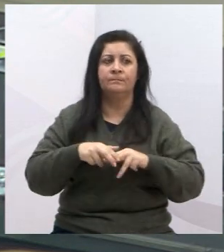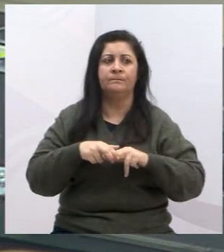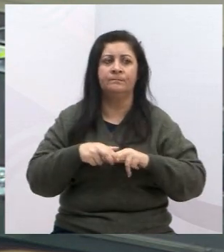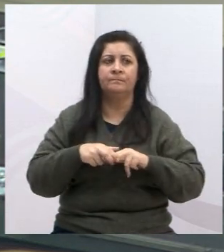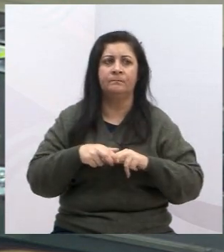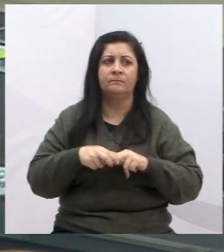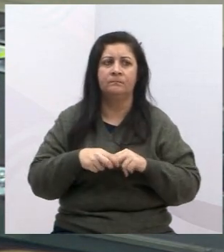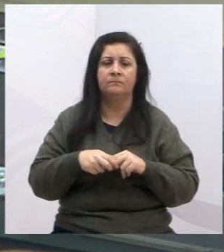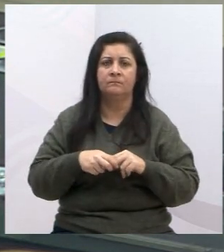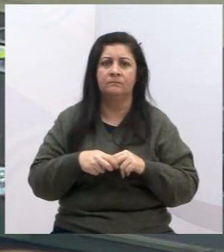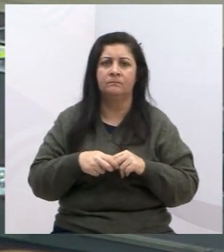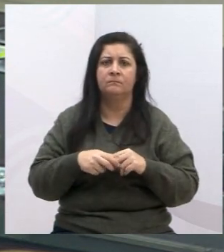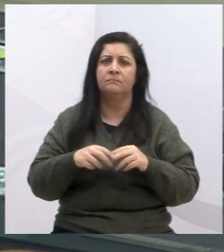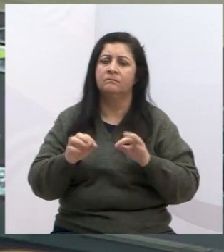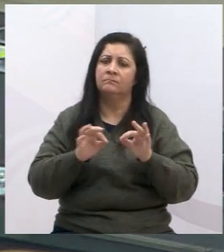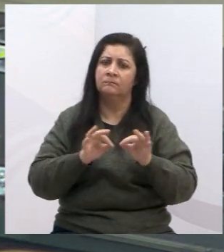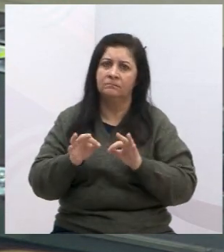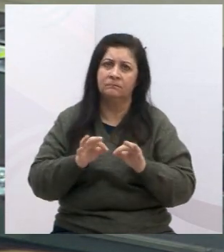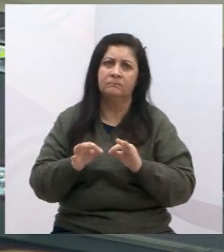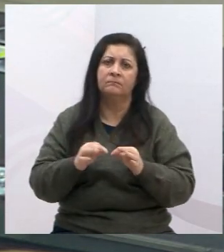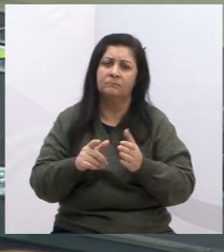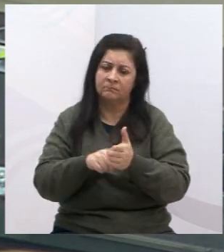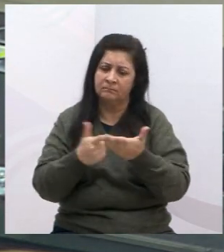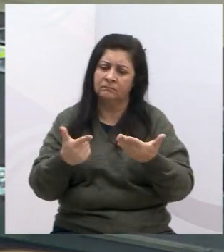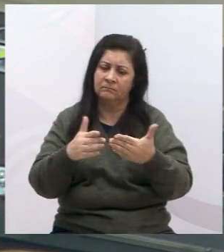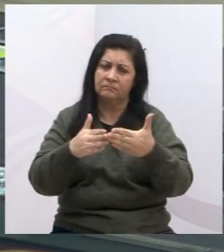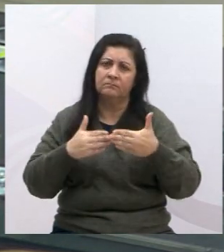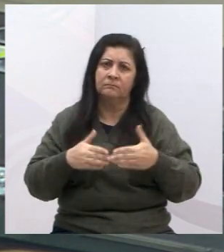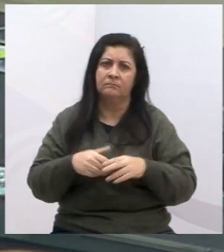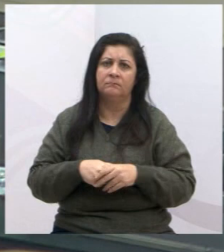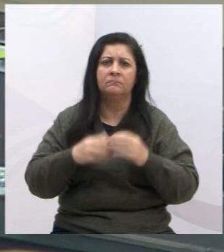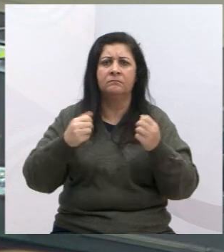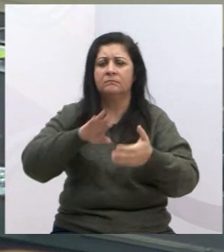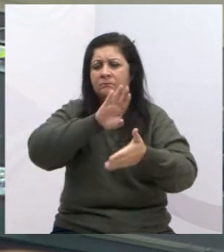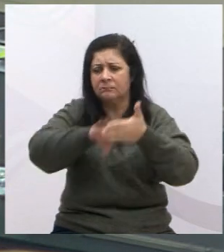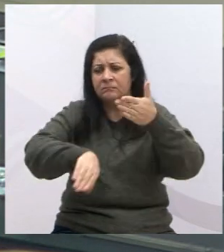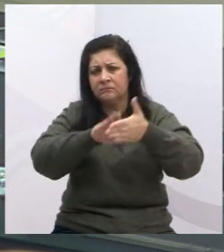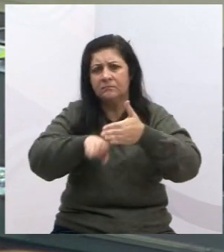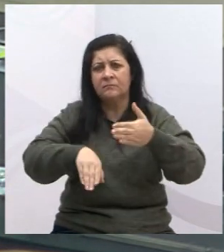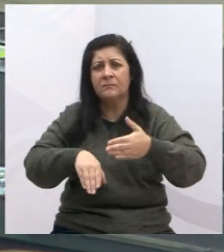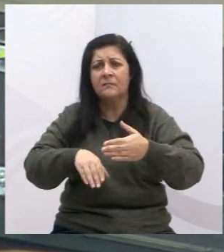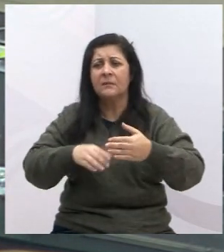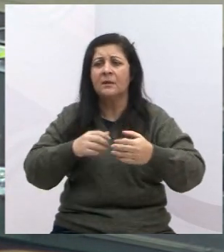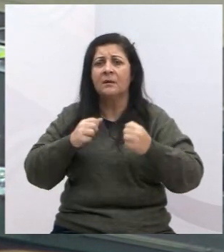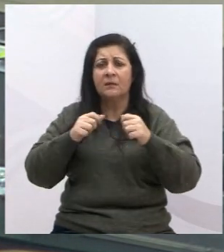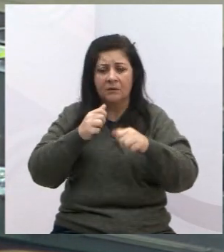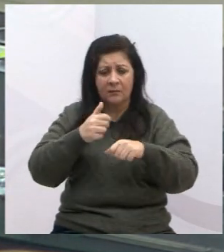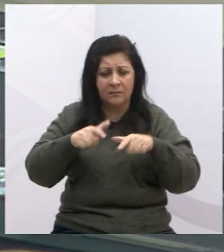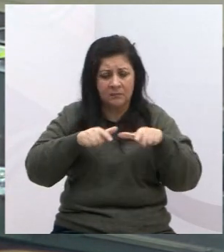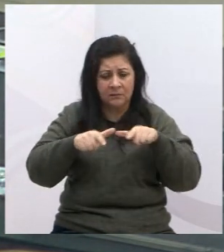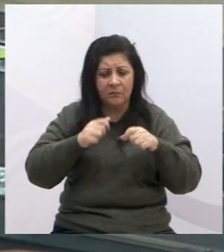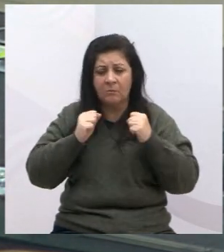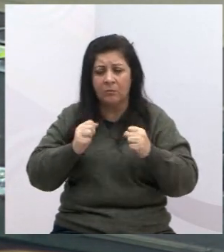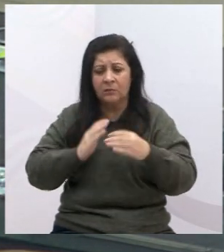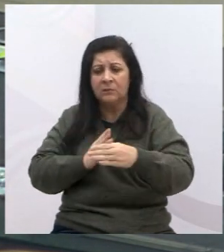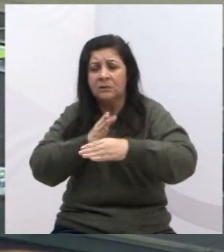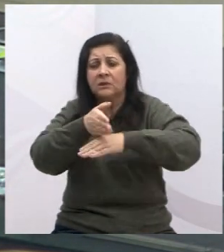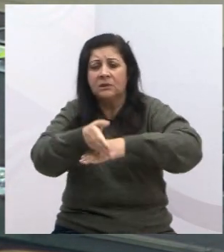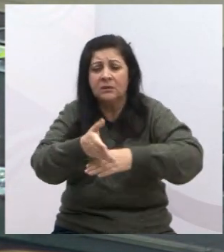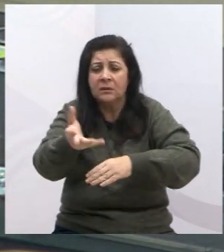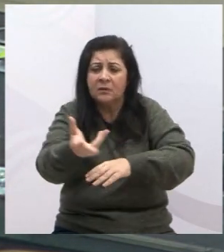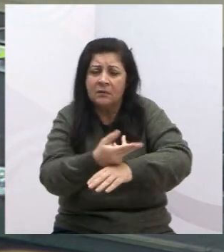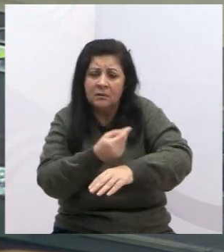esse requerimento, está em andamento. Eles têm que retirar aquelas pedras para os moradores colher o que eles têm que colher lá